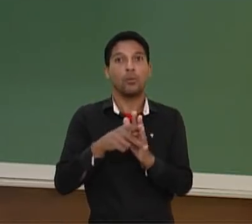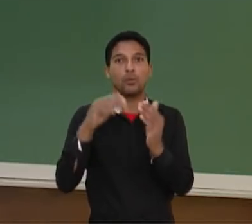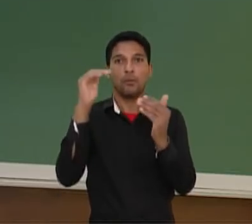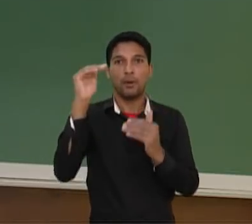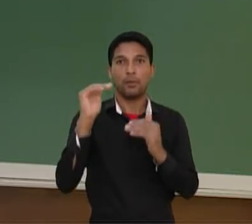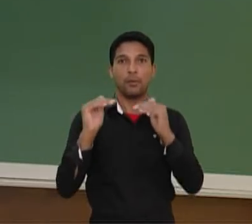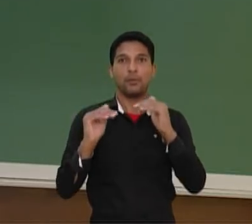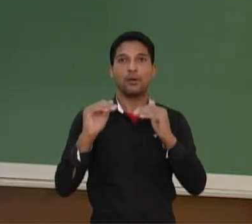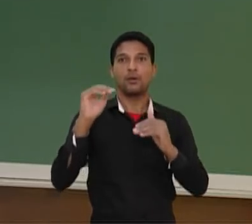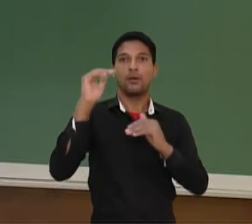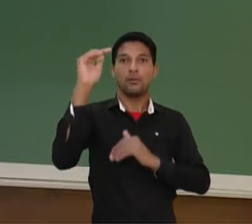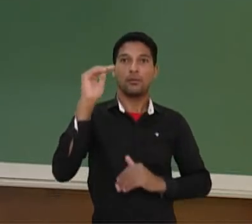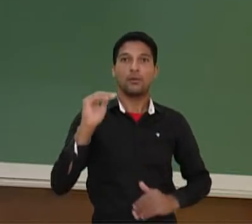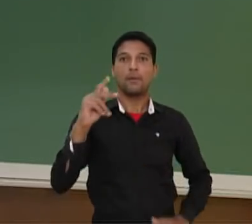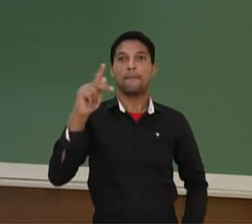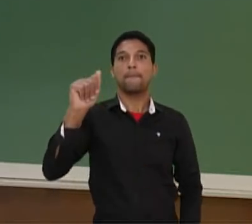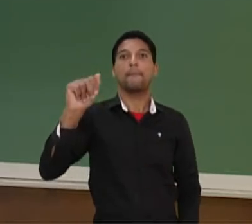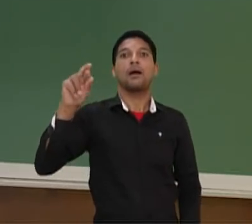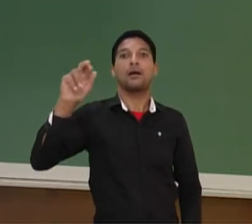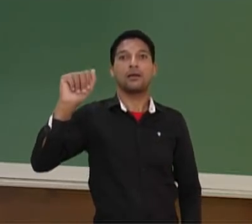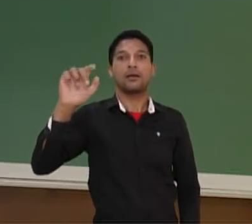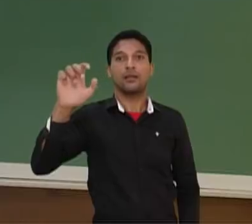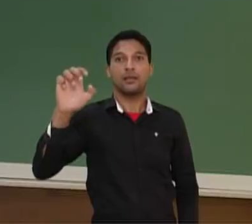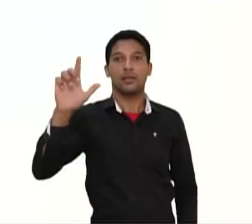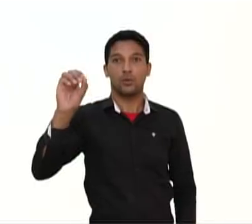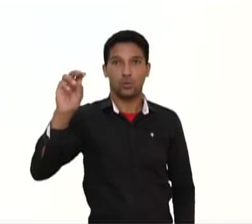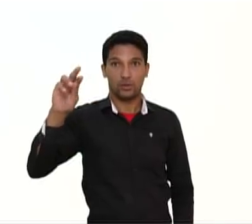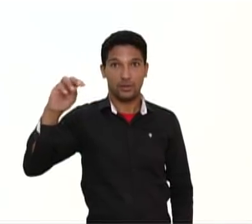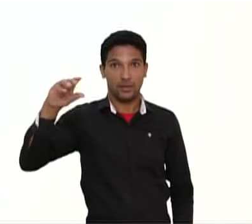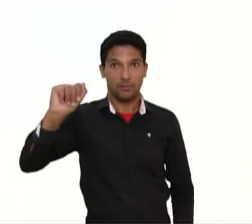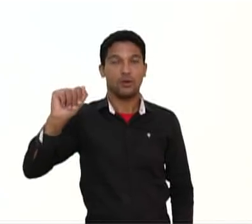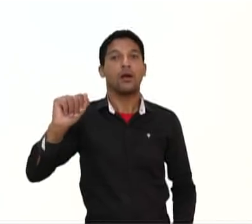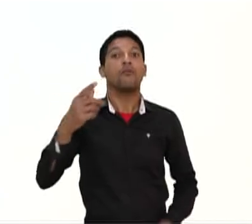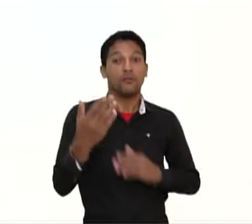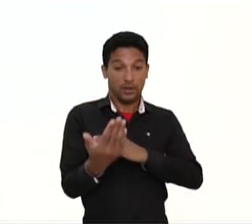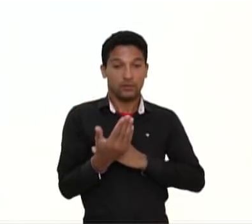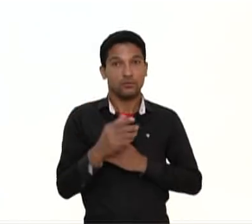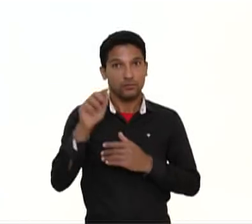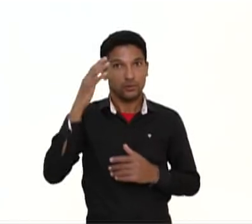do paralelogramo te ajuda a resolver esse exercício. E eu já volto com a resposta.